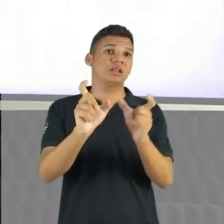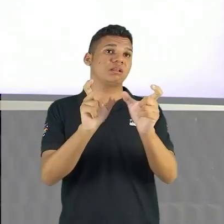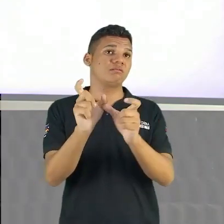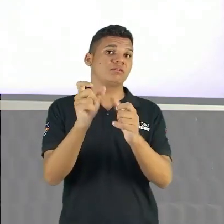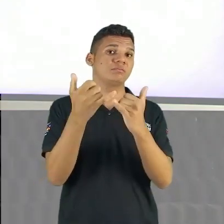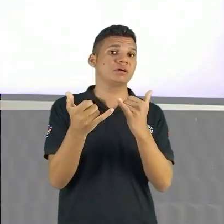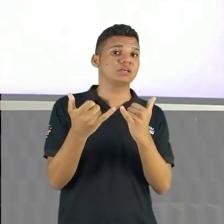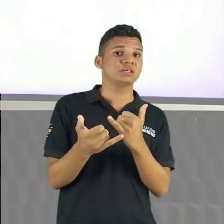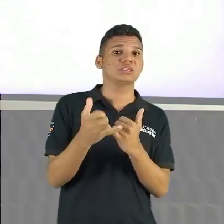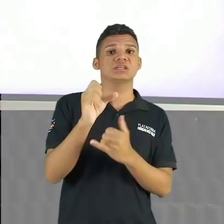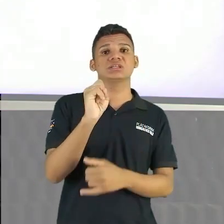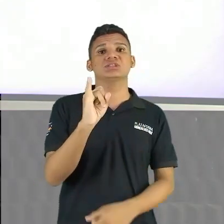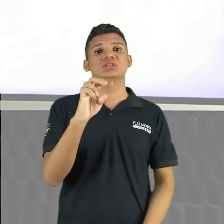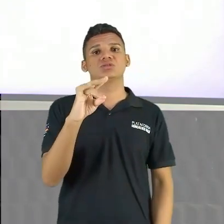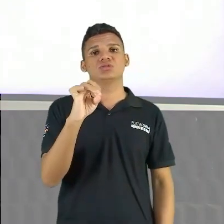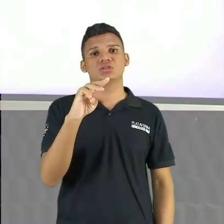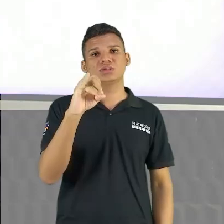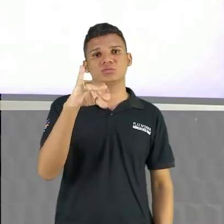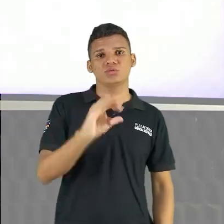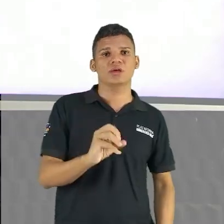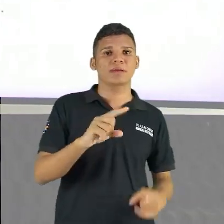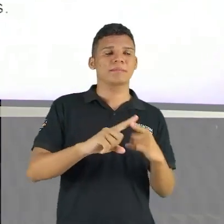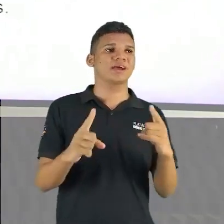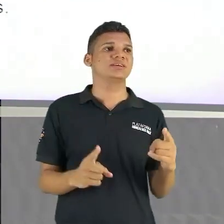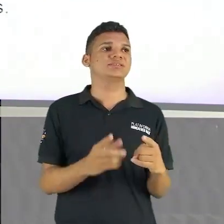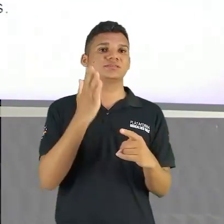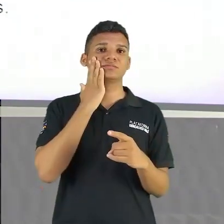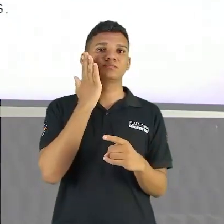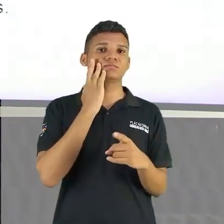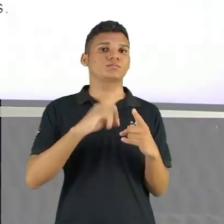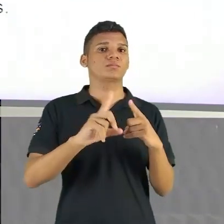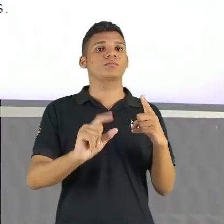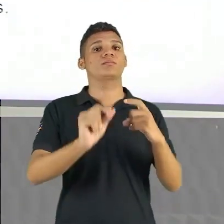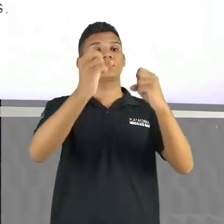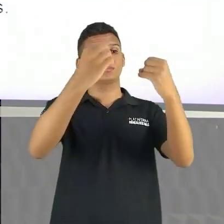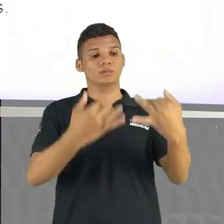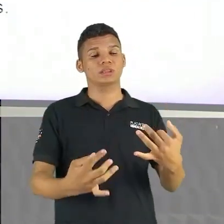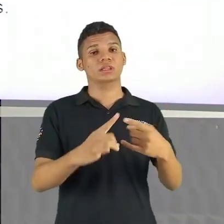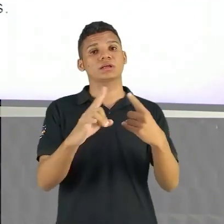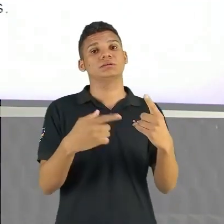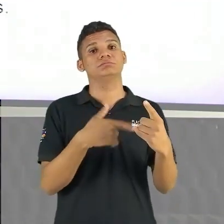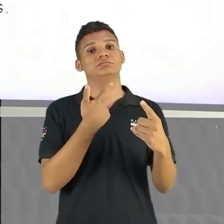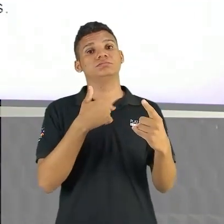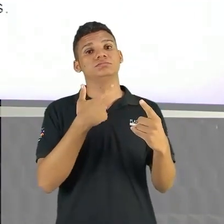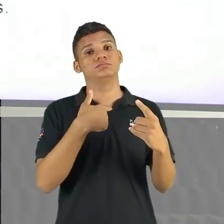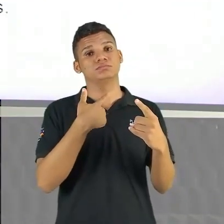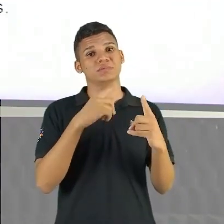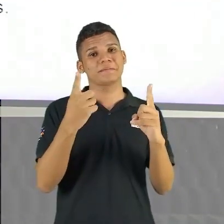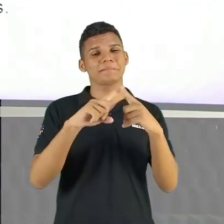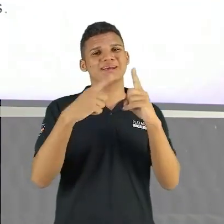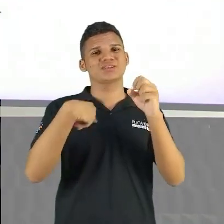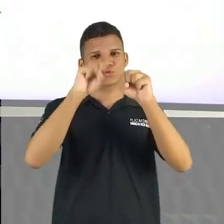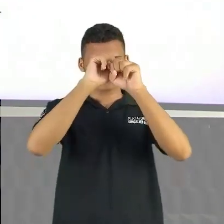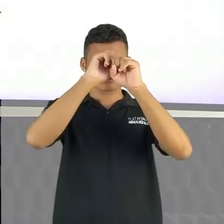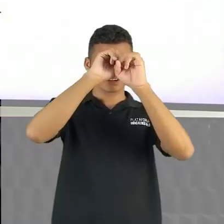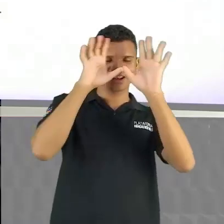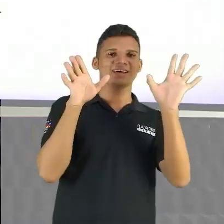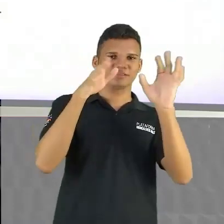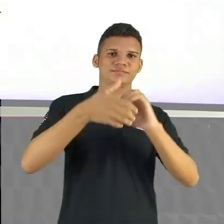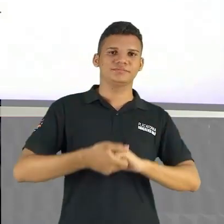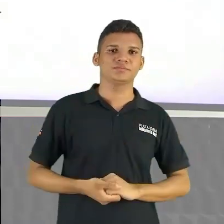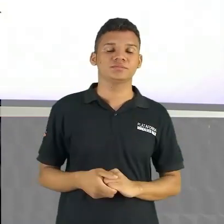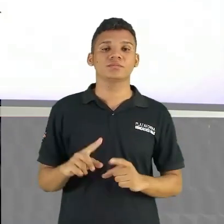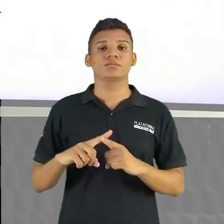exemplo sinônimas para que você consiga dizer aquilo que você deseja com muita clareza